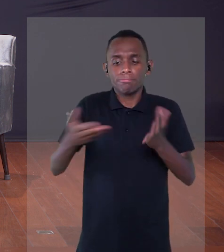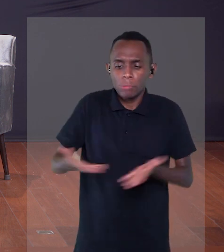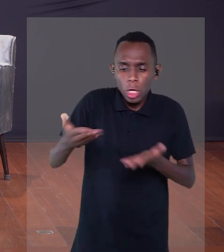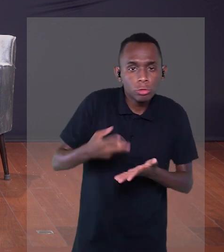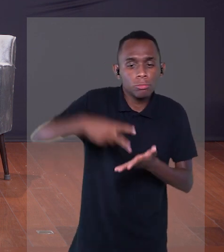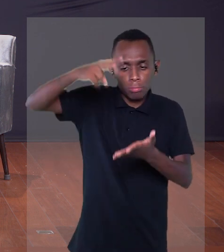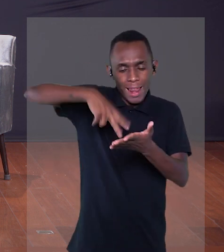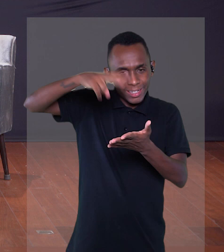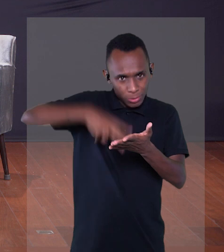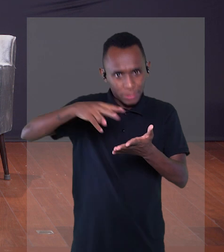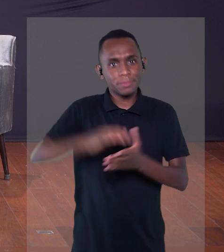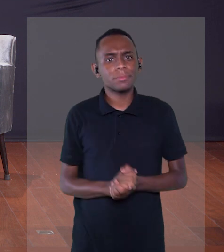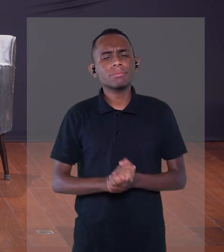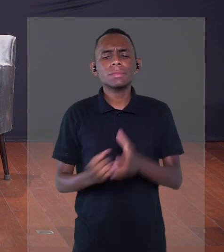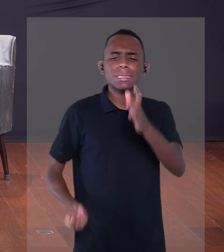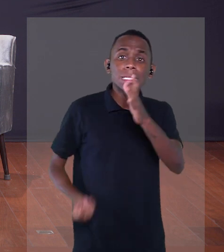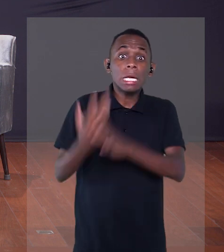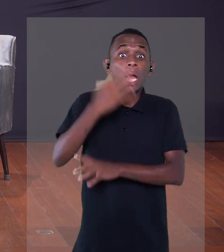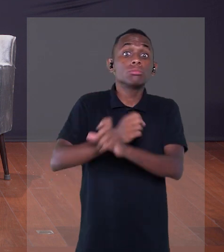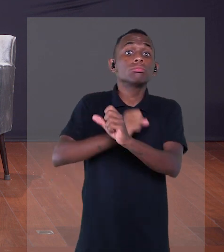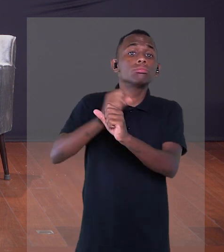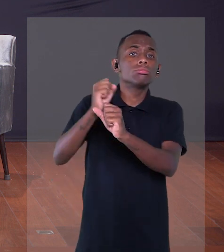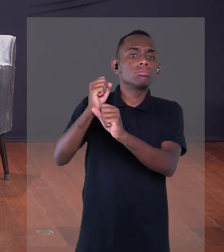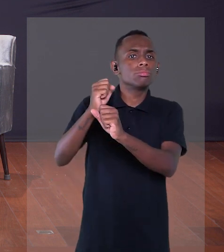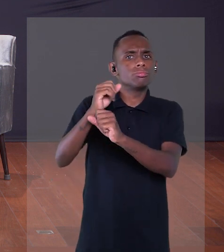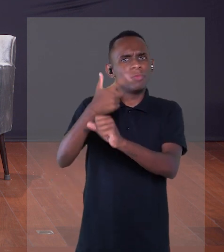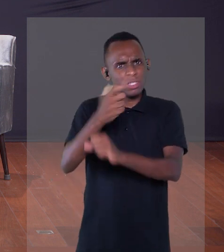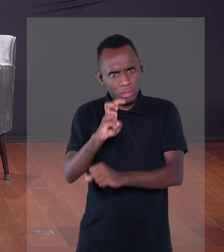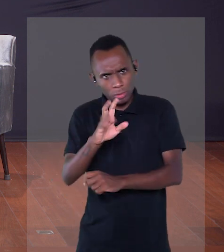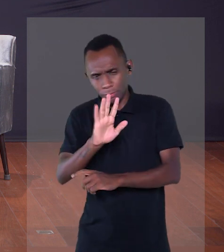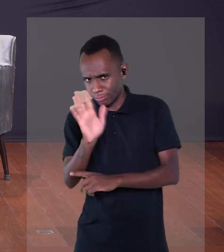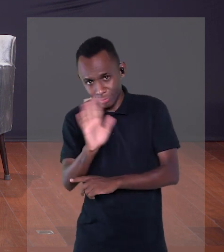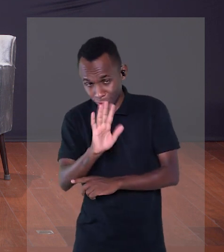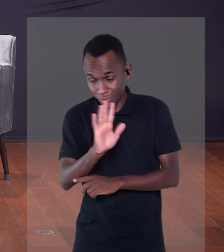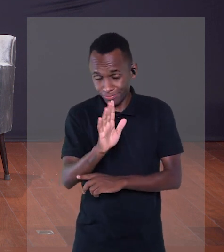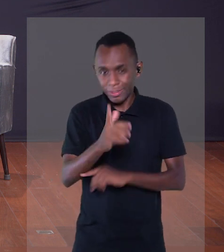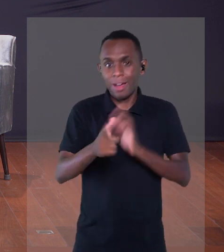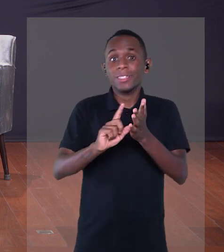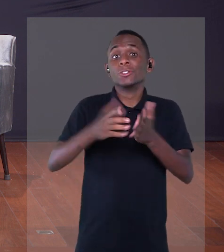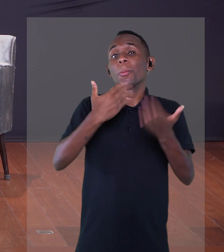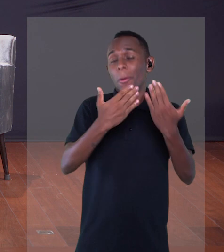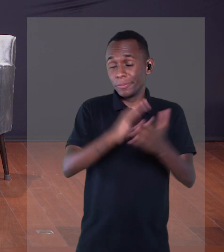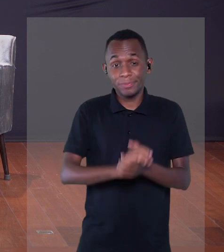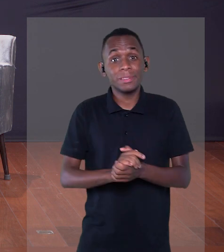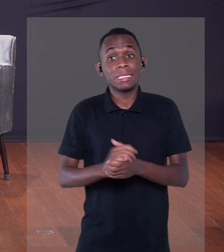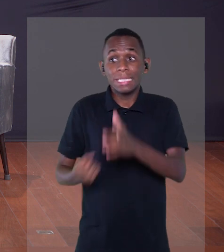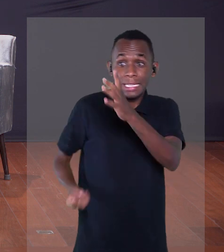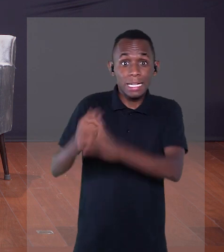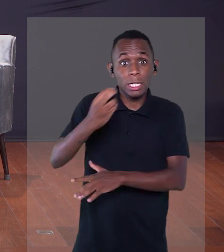ao hábito da leitura e foi criado há 25 anos. Lembrei da conversa que eu tive com a Sueli. Foi